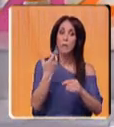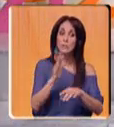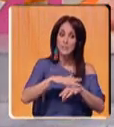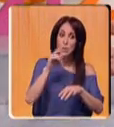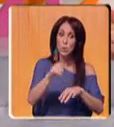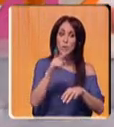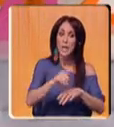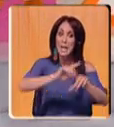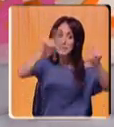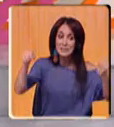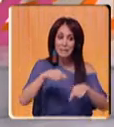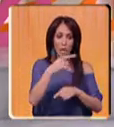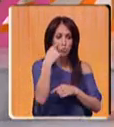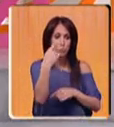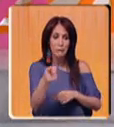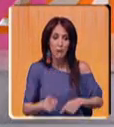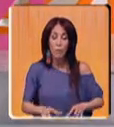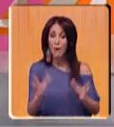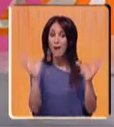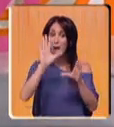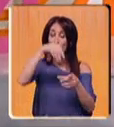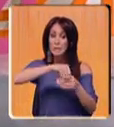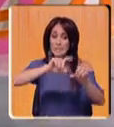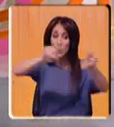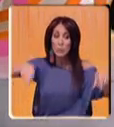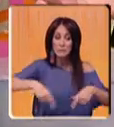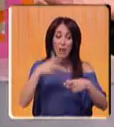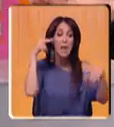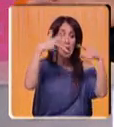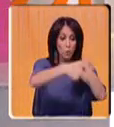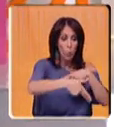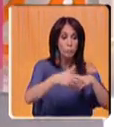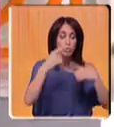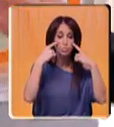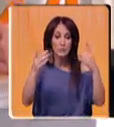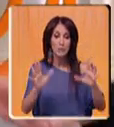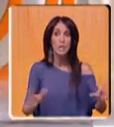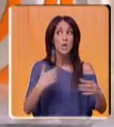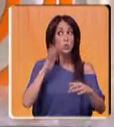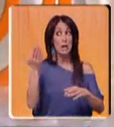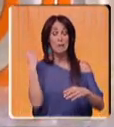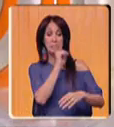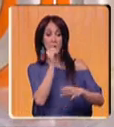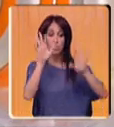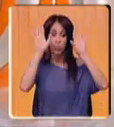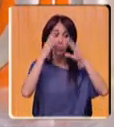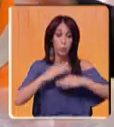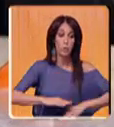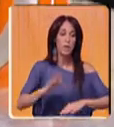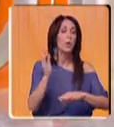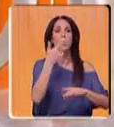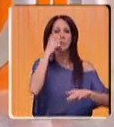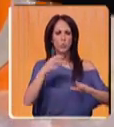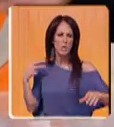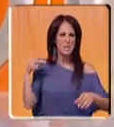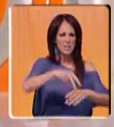na própria sala do espetáculo. No próprio festival, ele foi interrompido a determinada altura, felizmente, que eu já tinha cantado, com um indivíduo que entra